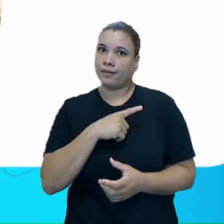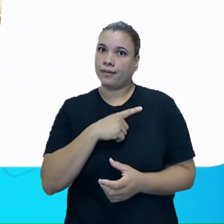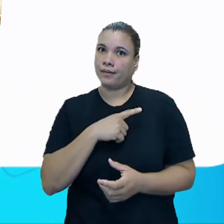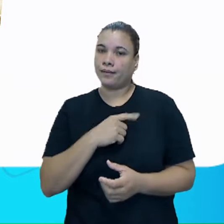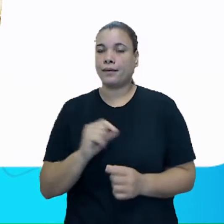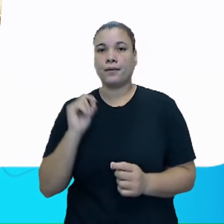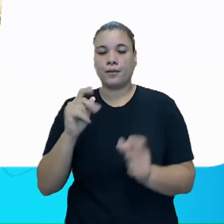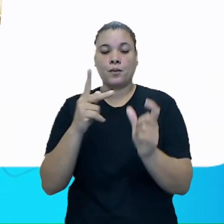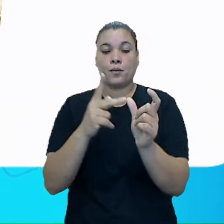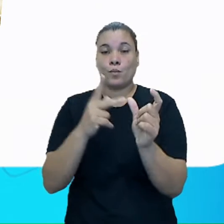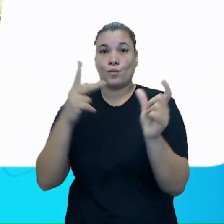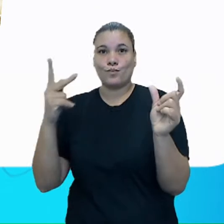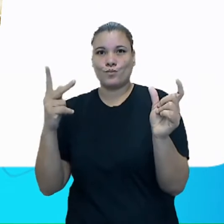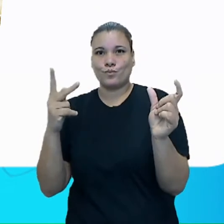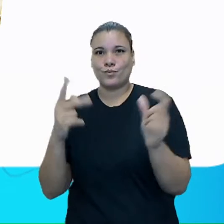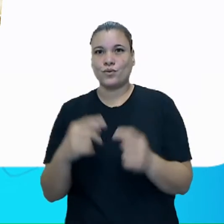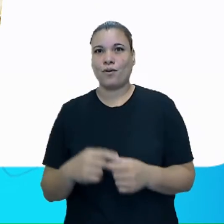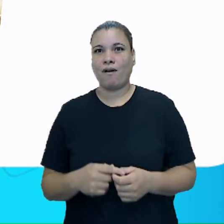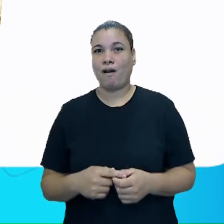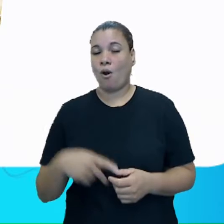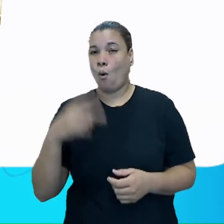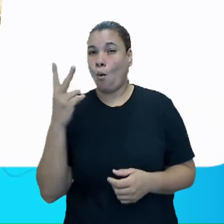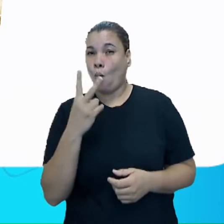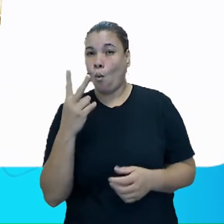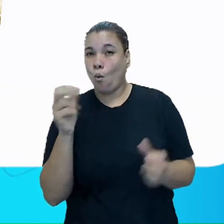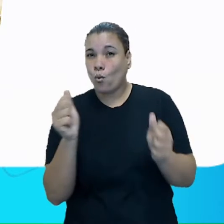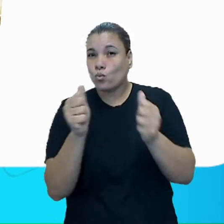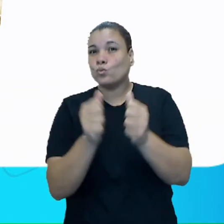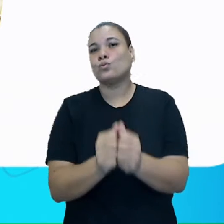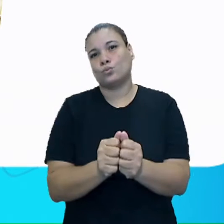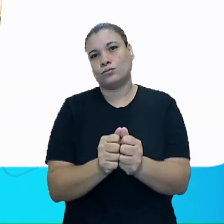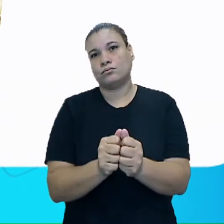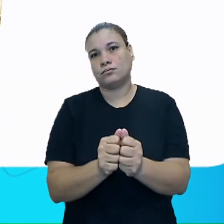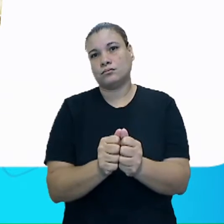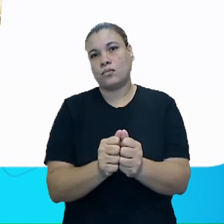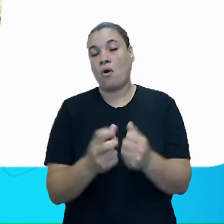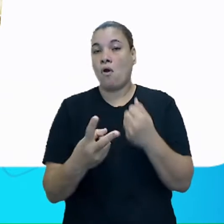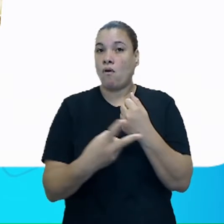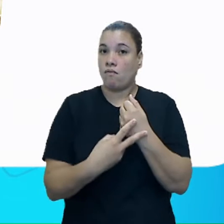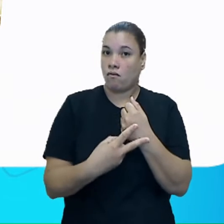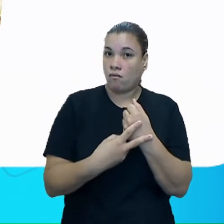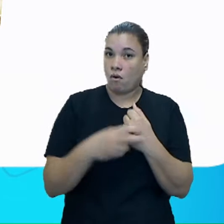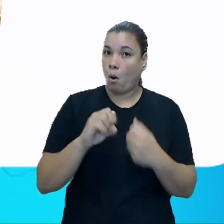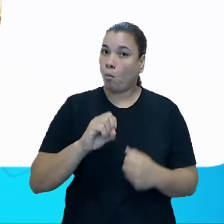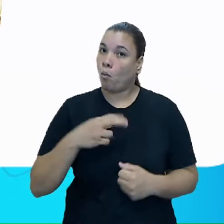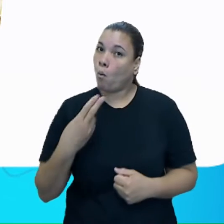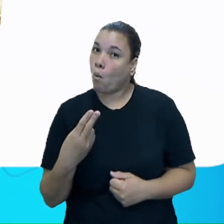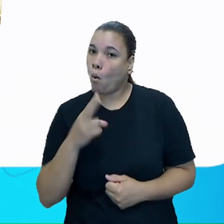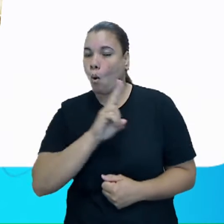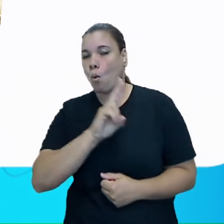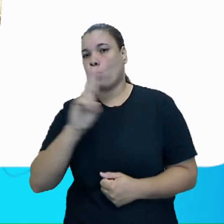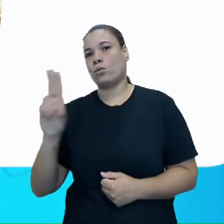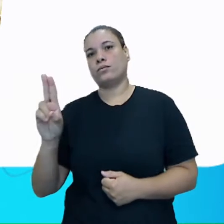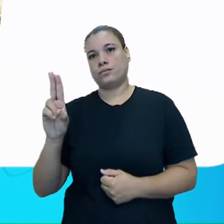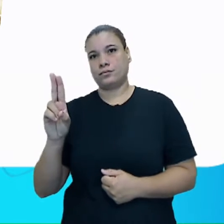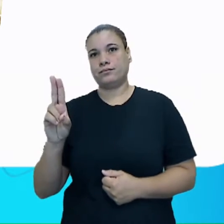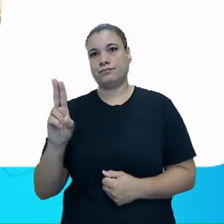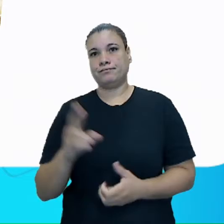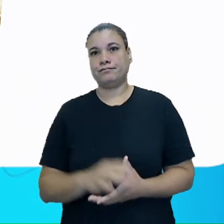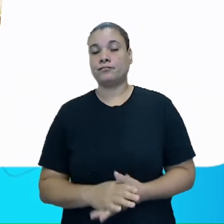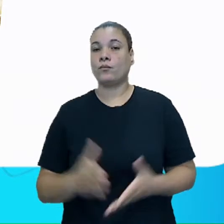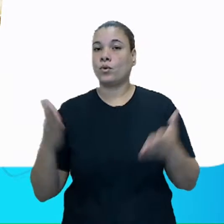dois núcleos, que vai ser verbo ou um nome. Só que vamos ressaltar.